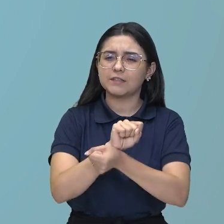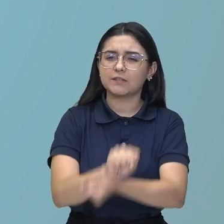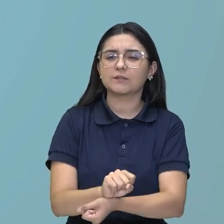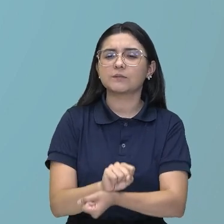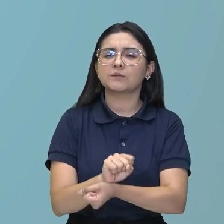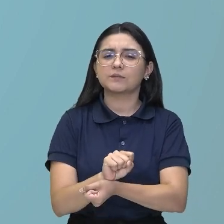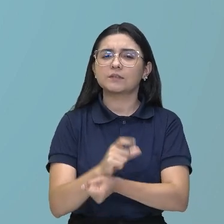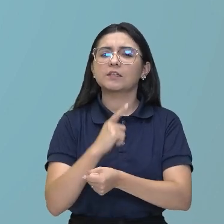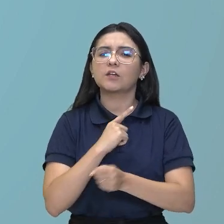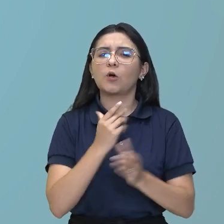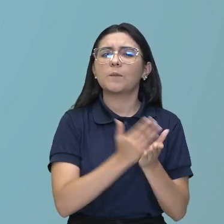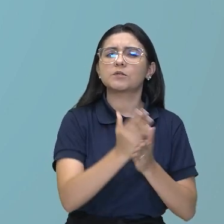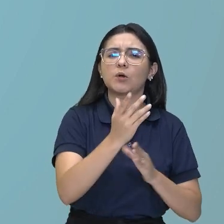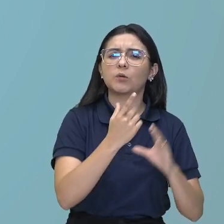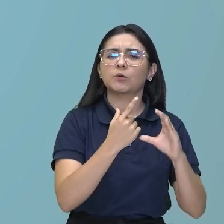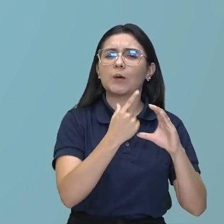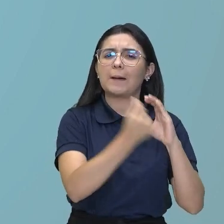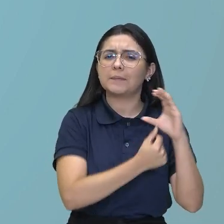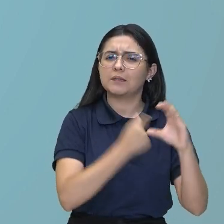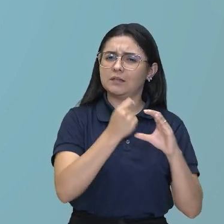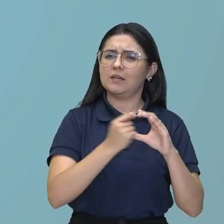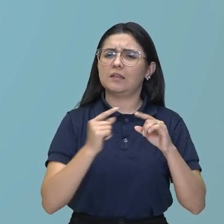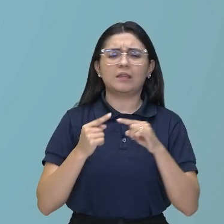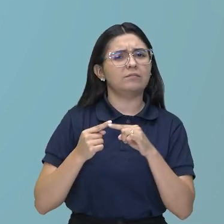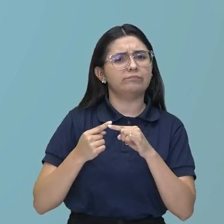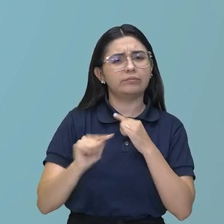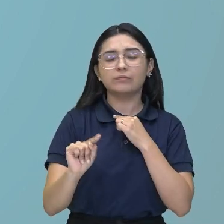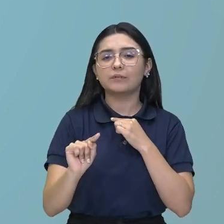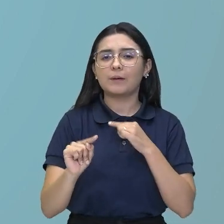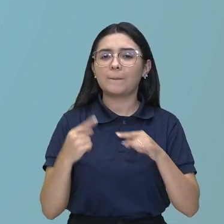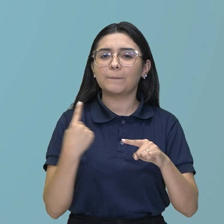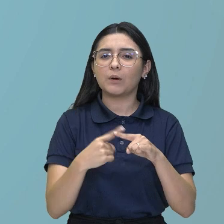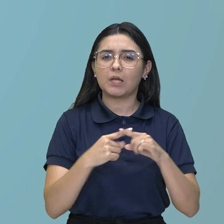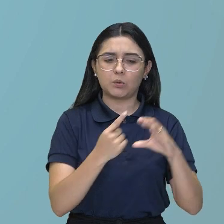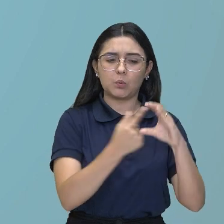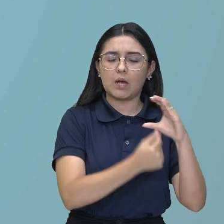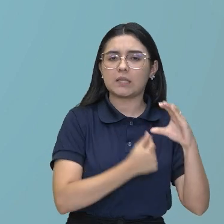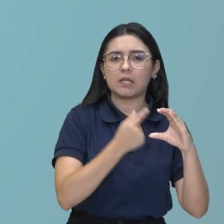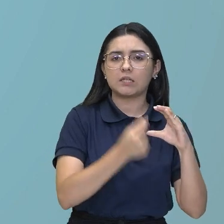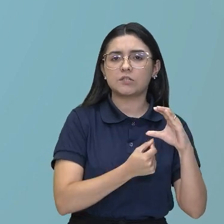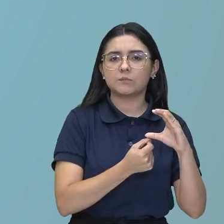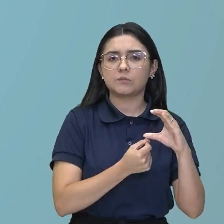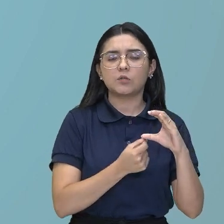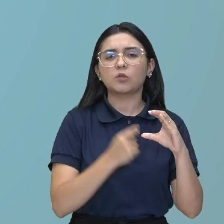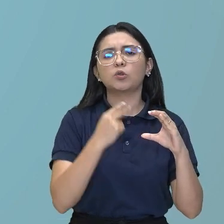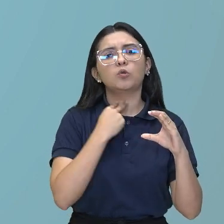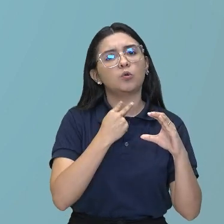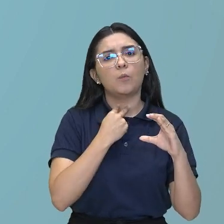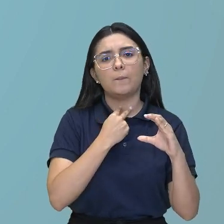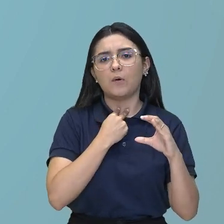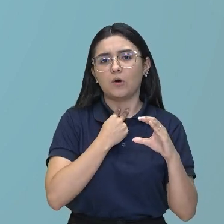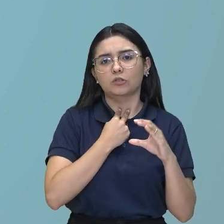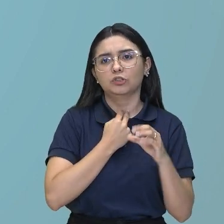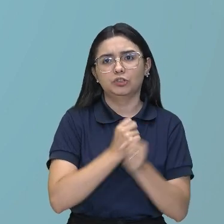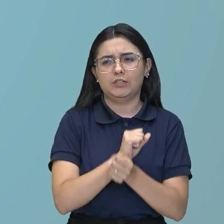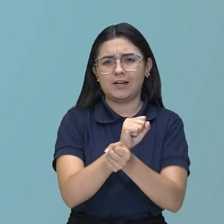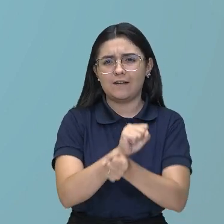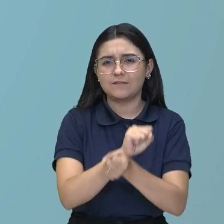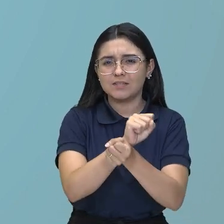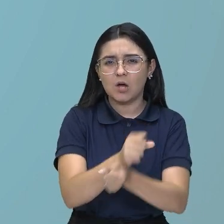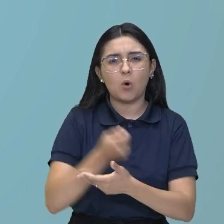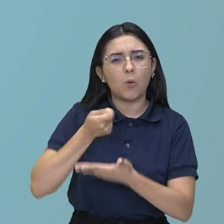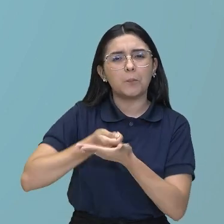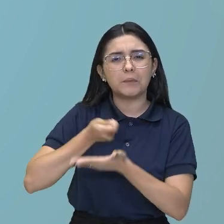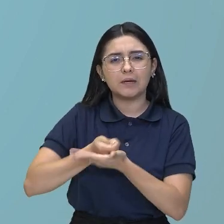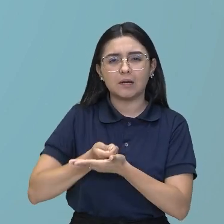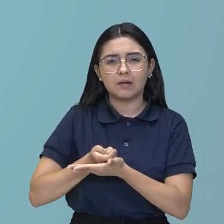no capitalismo, né? É até contraditório, né? Porque no capitalismo não se tem, né? Não se pode falar de escravidão no sentido,